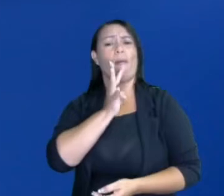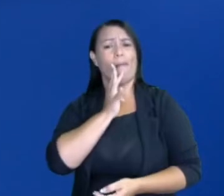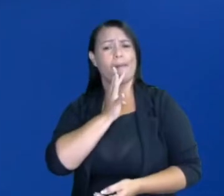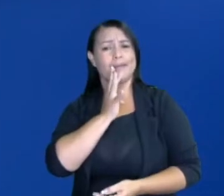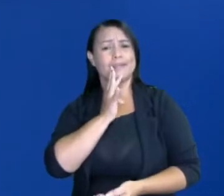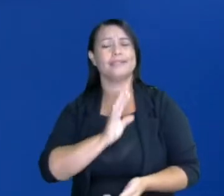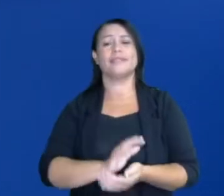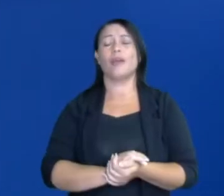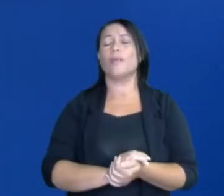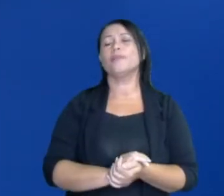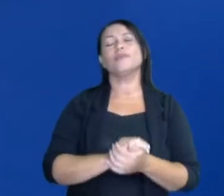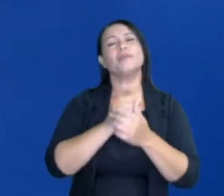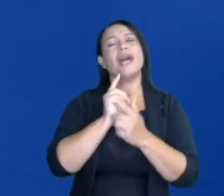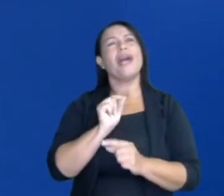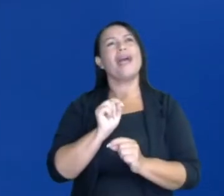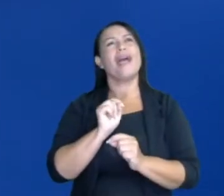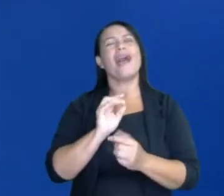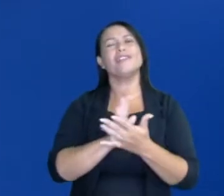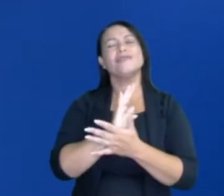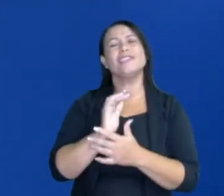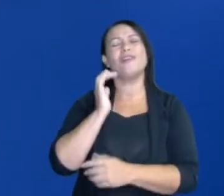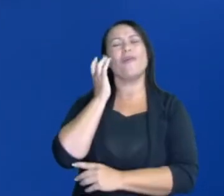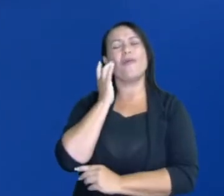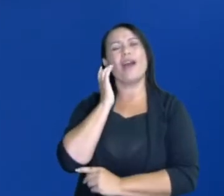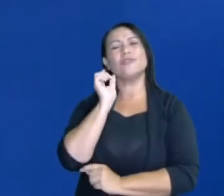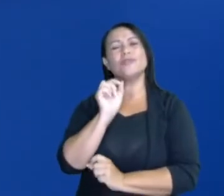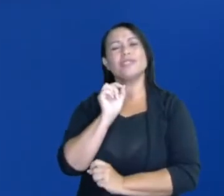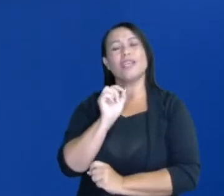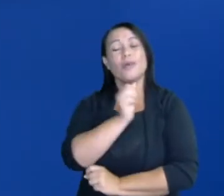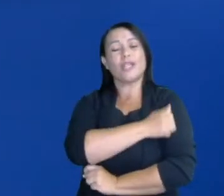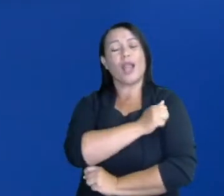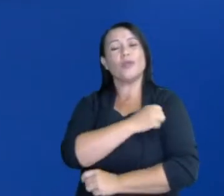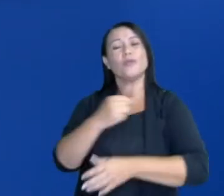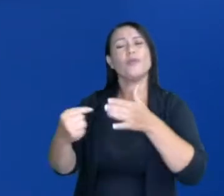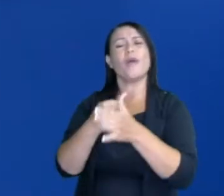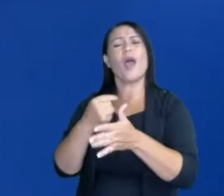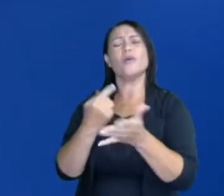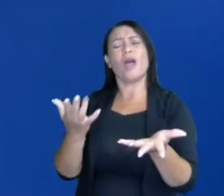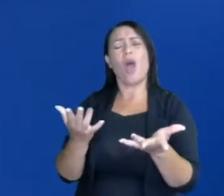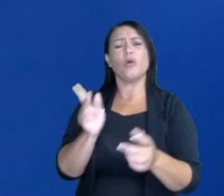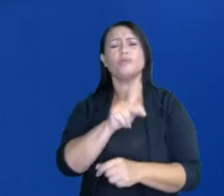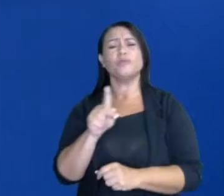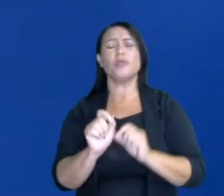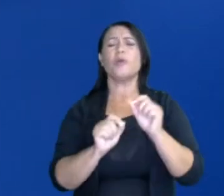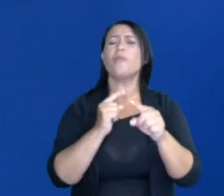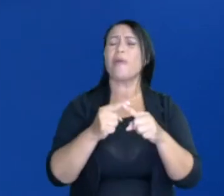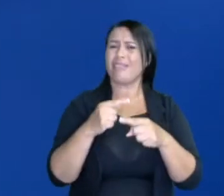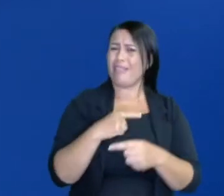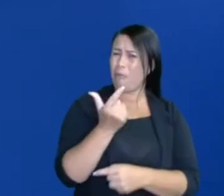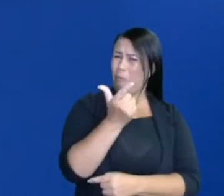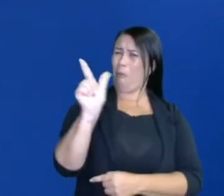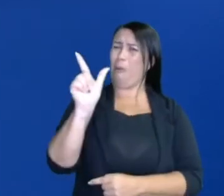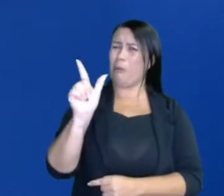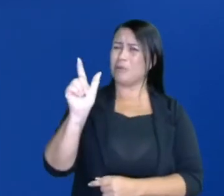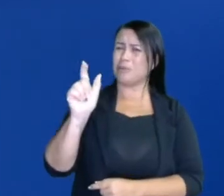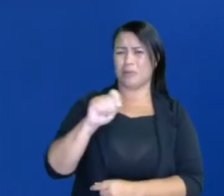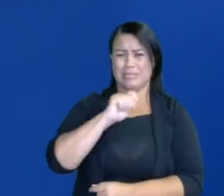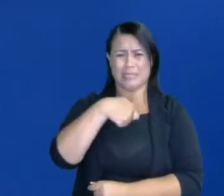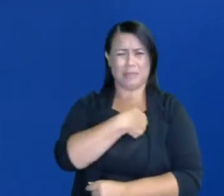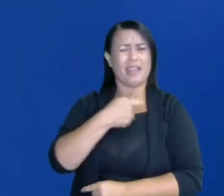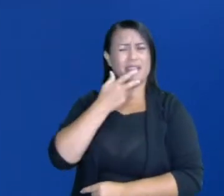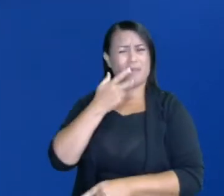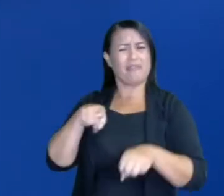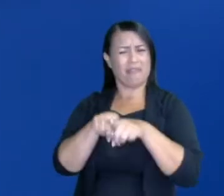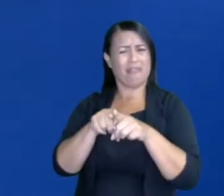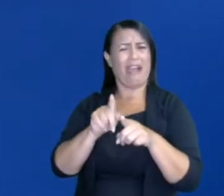E engraçado que quando eu estou em sala de aula, às vezes os alunos fazem assim: "Poxa, professora, e tem outro país além da Espanha que